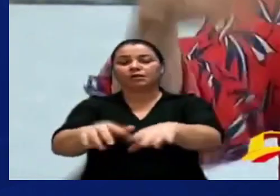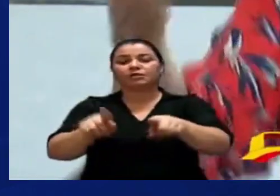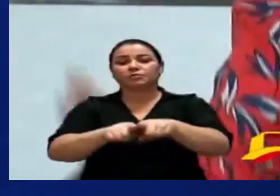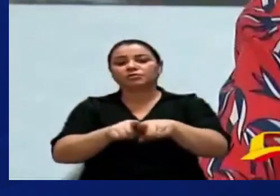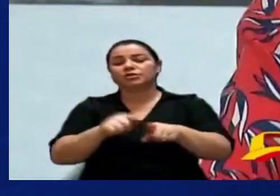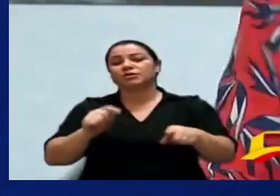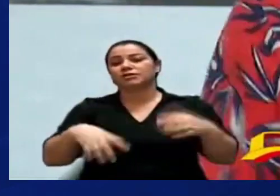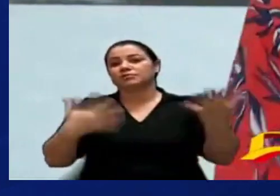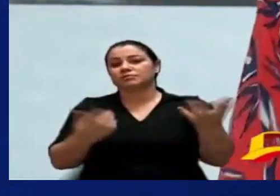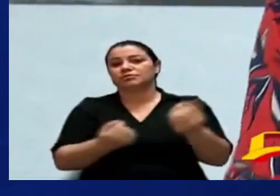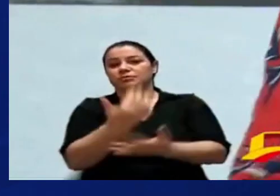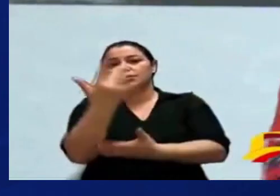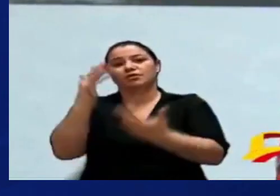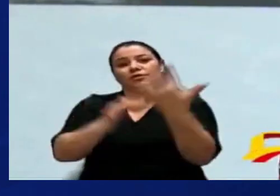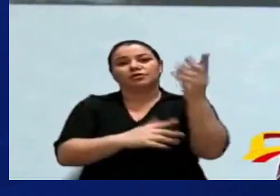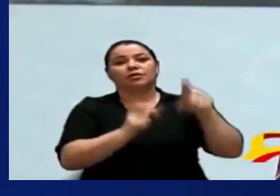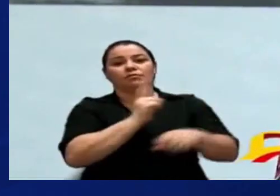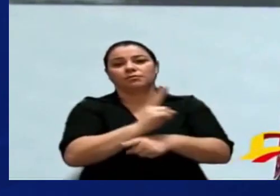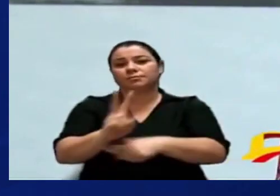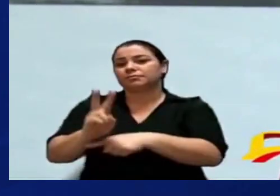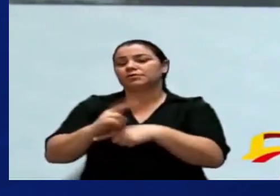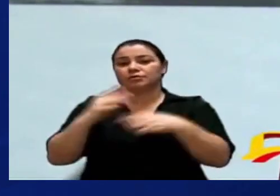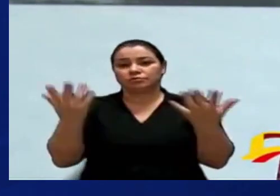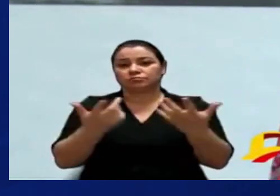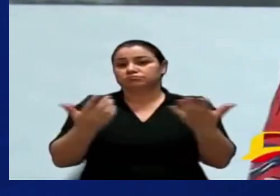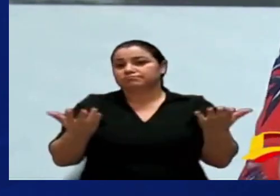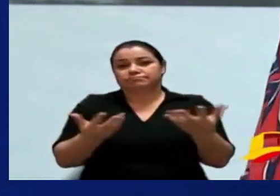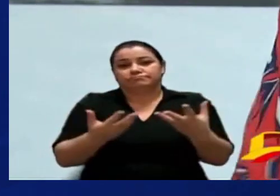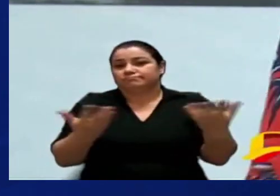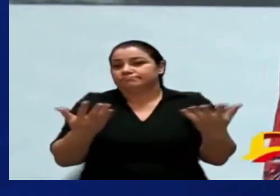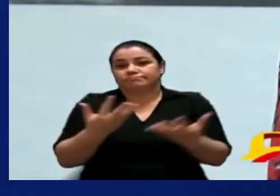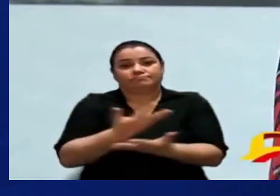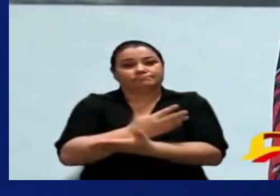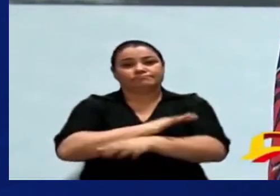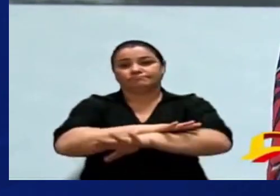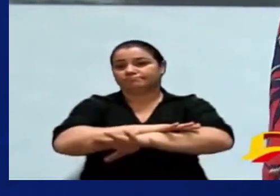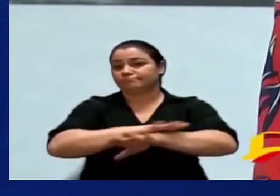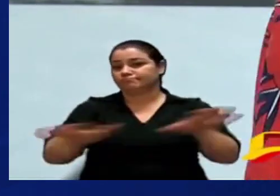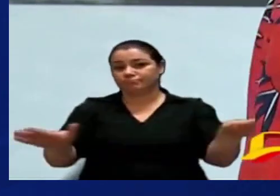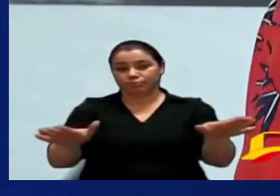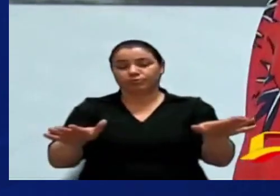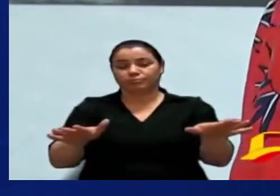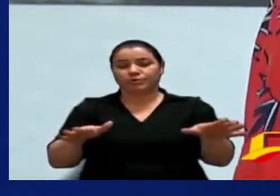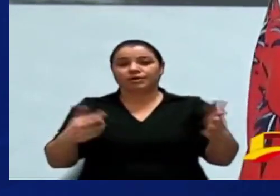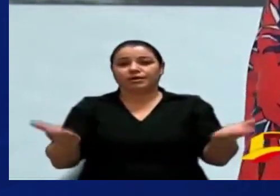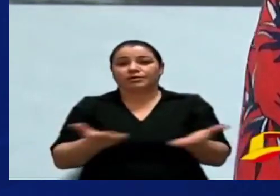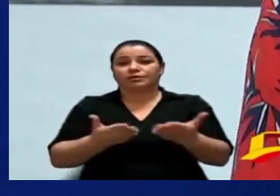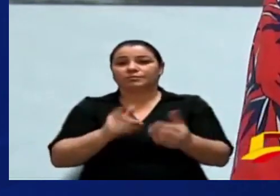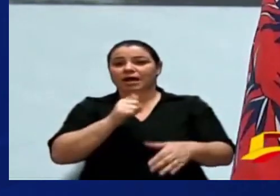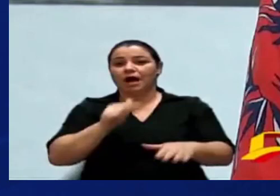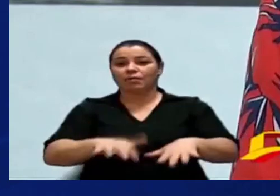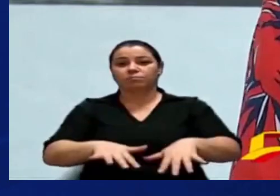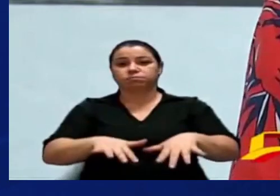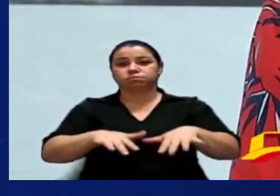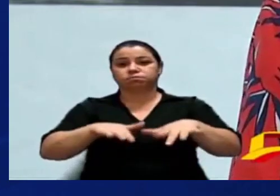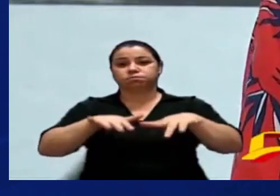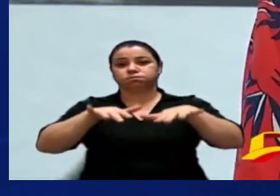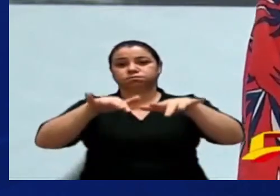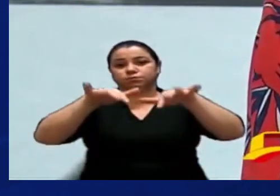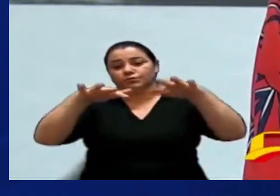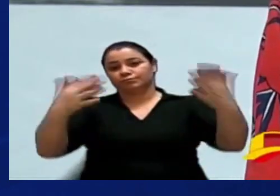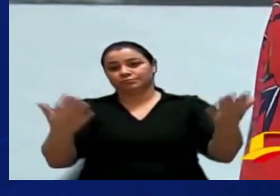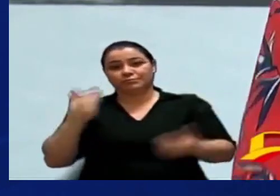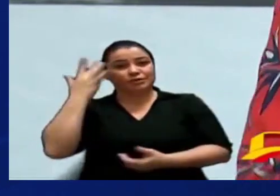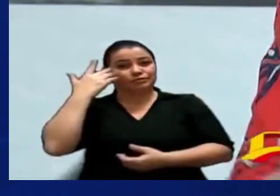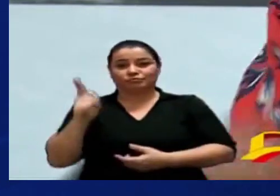lago, que tinha vegetação protegendo o solo, foi totalmente desmatada e a altura subindo.